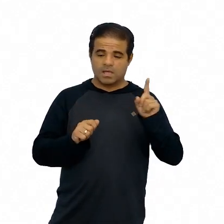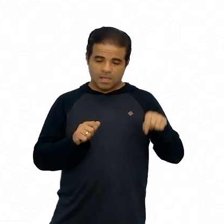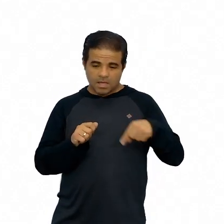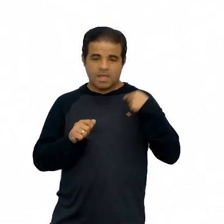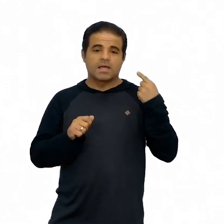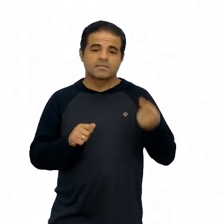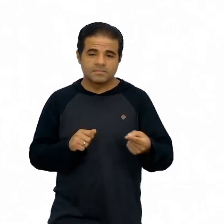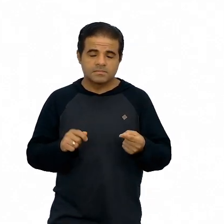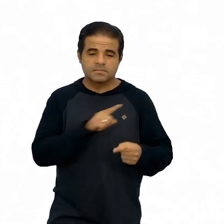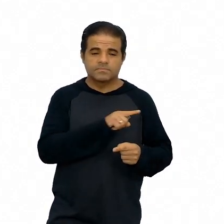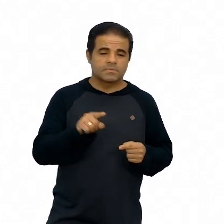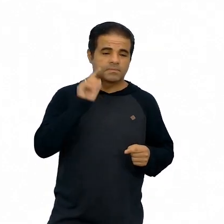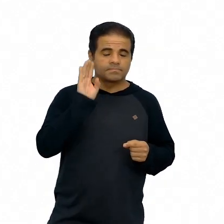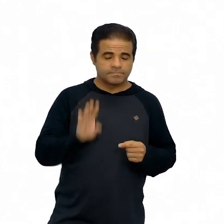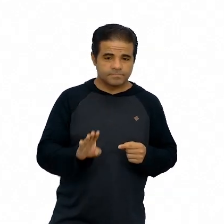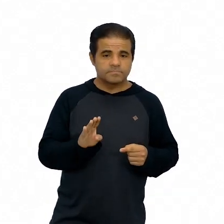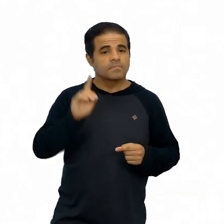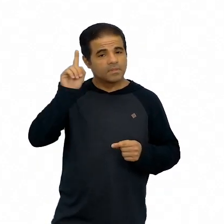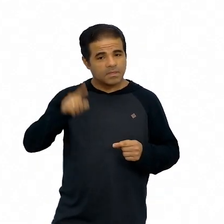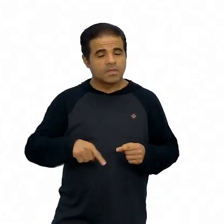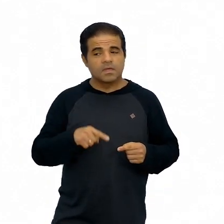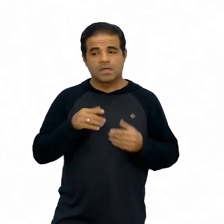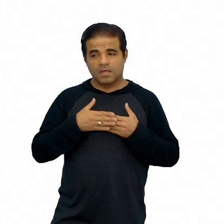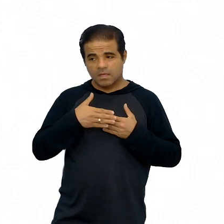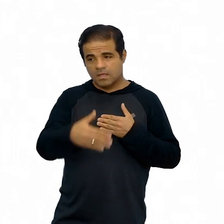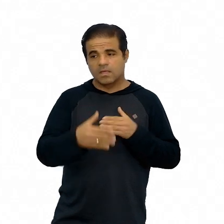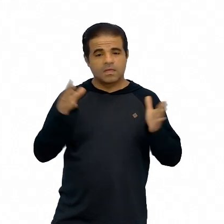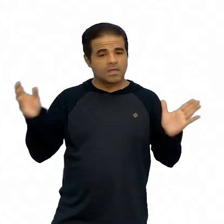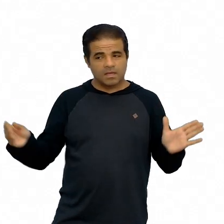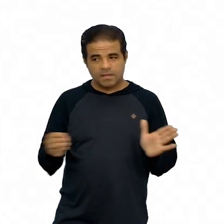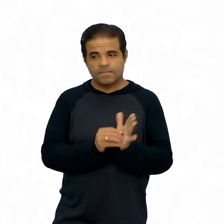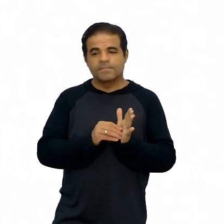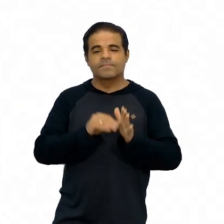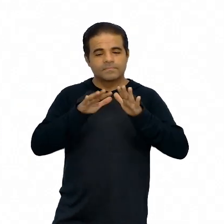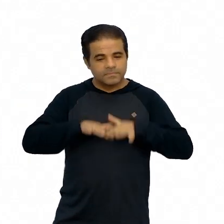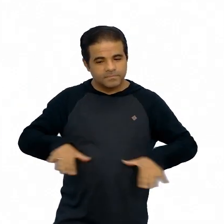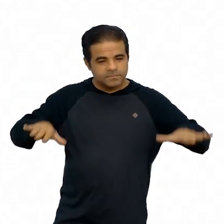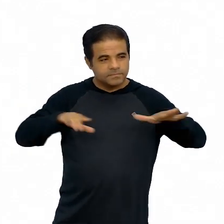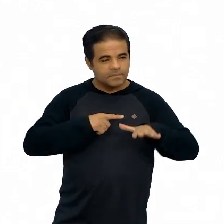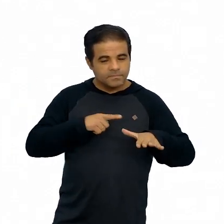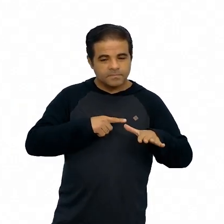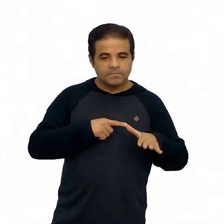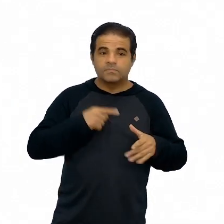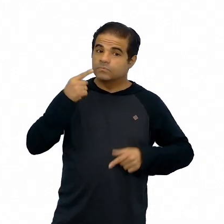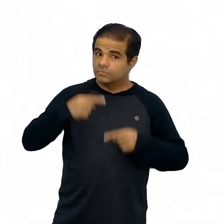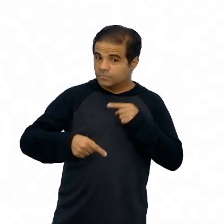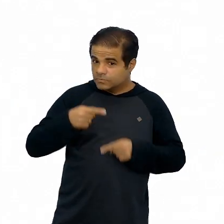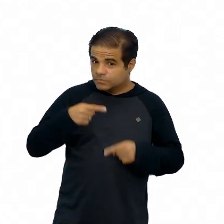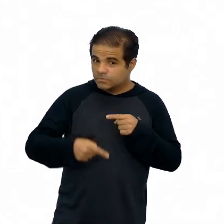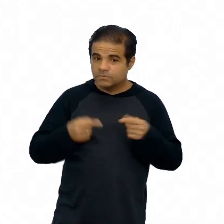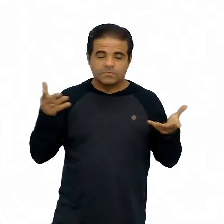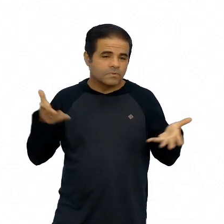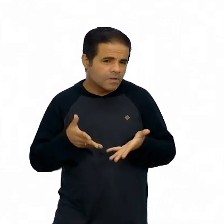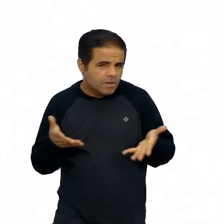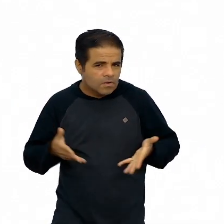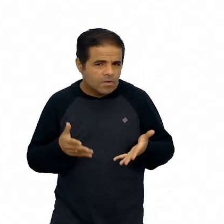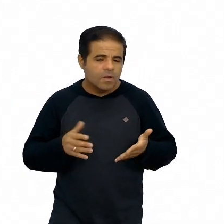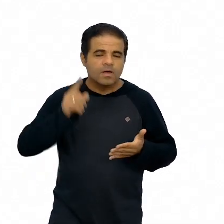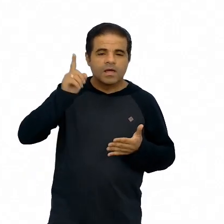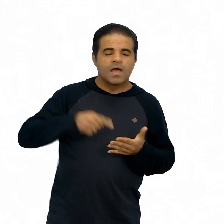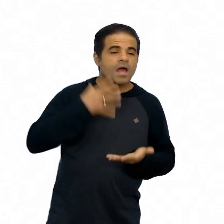semana B, que é a próxima semana, que é essa que vocês estão nos assistindo agora. Então, é